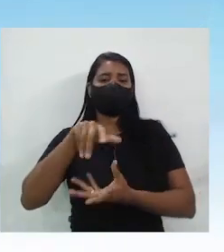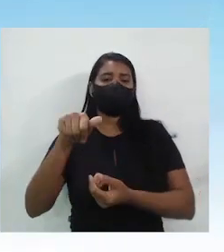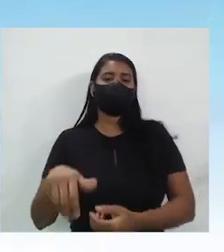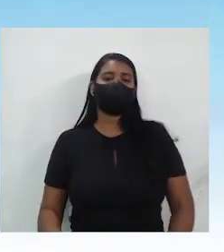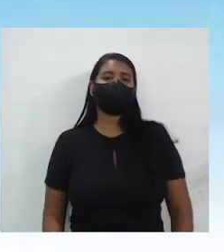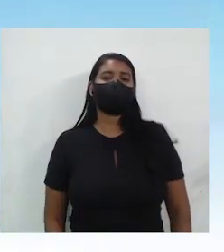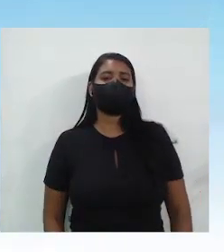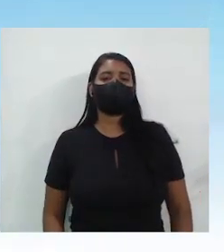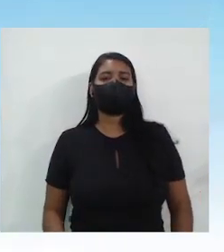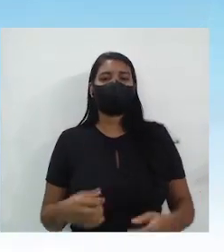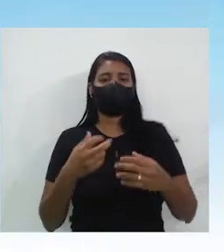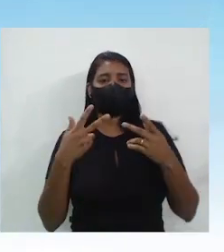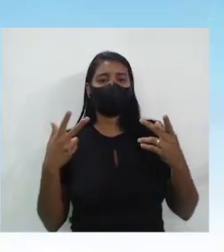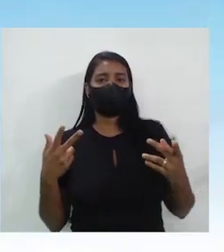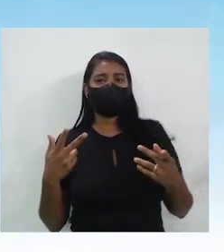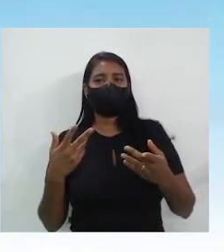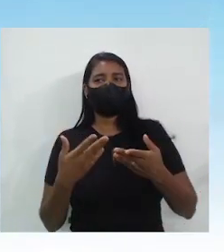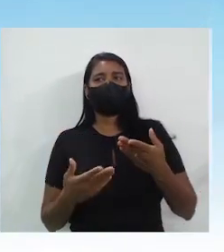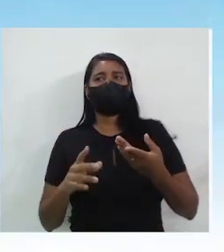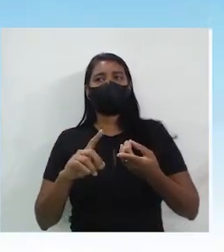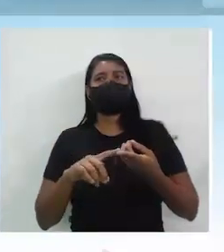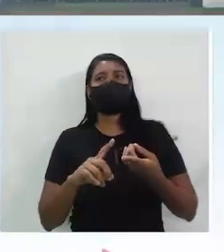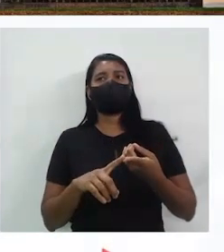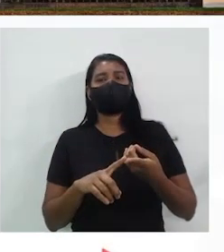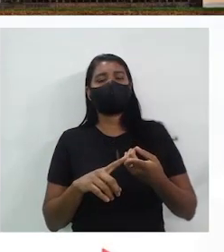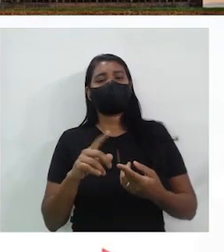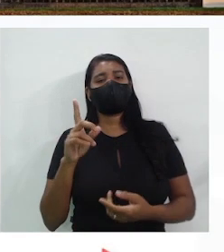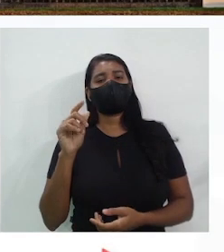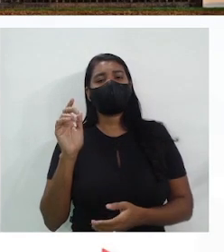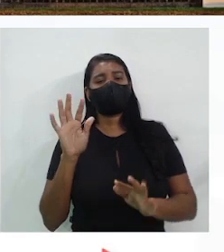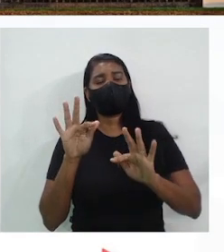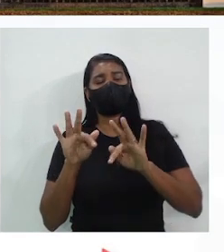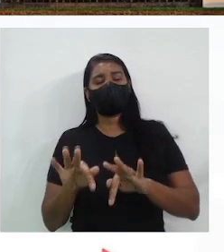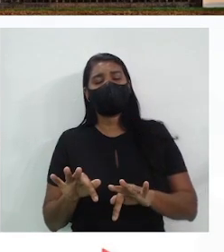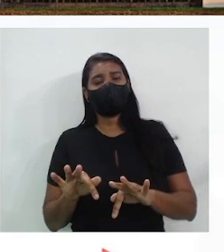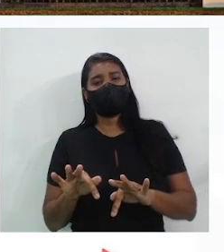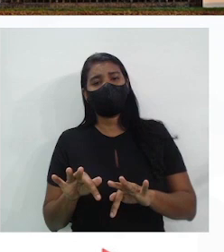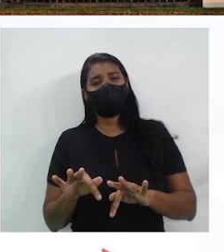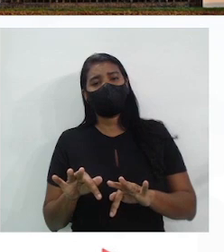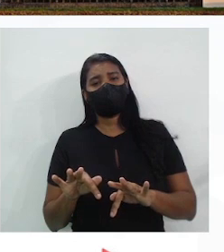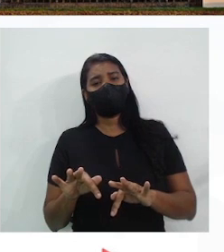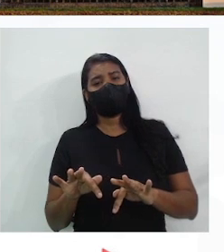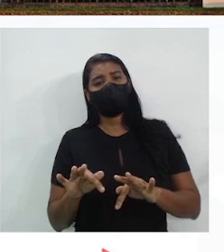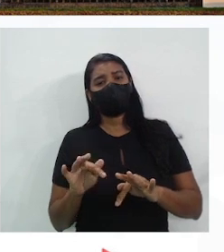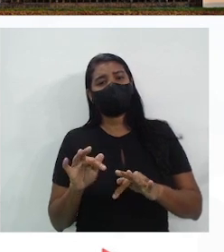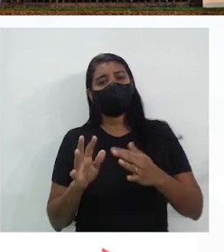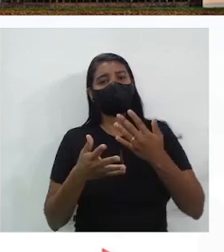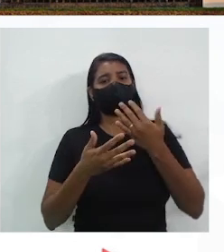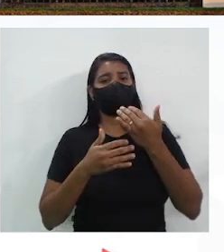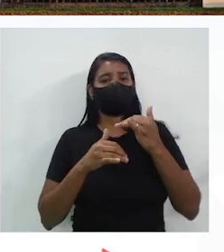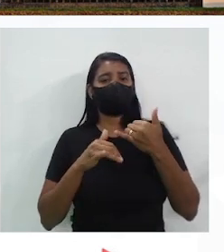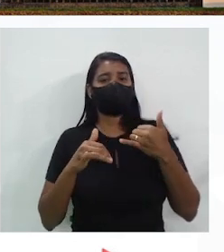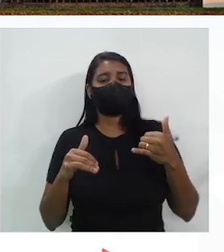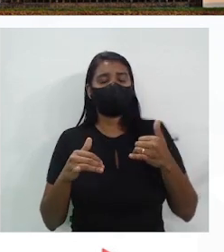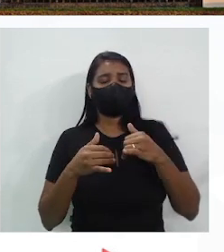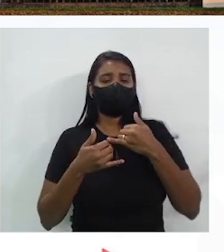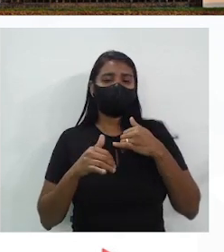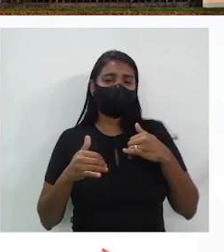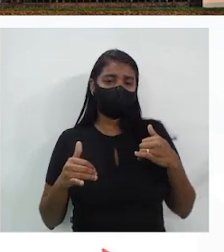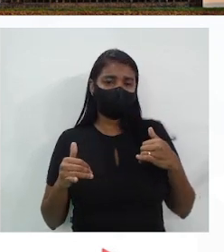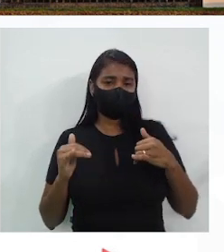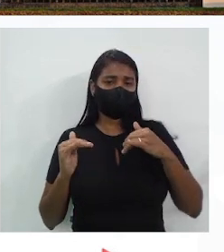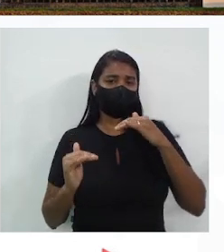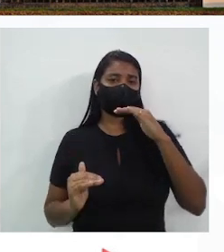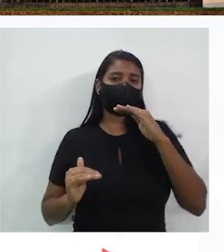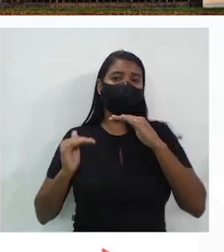aquecimento global. Outra desvantagem é que o custo final desse tipo de energia ele é